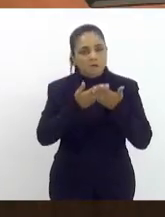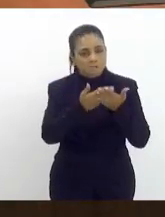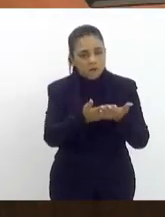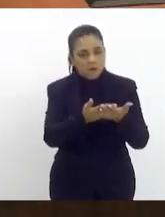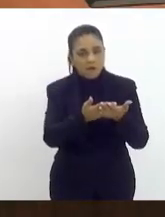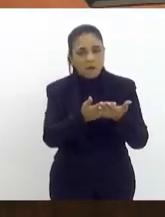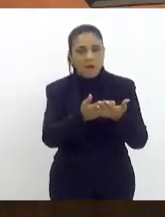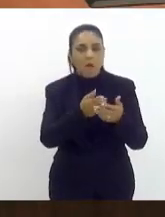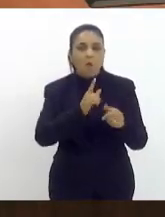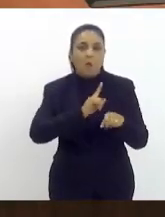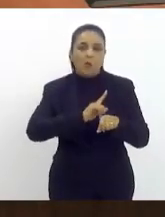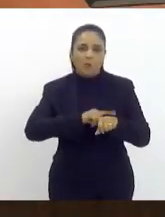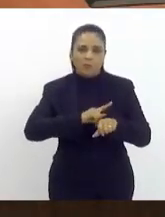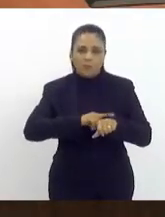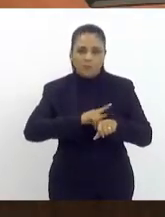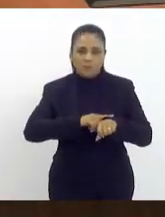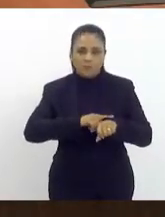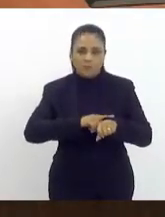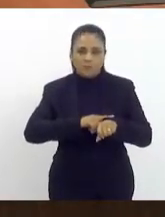Devido ao tempo,